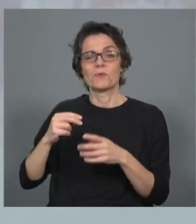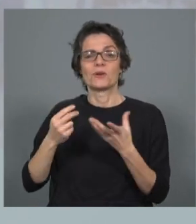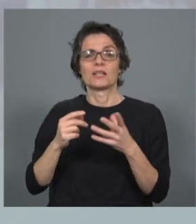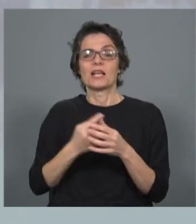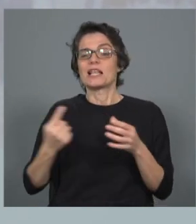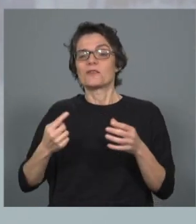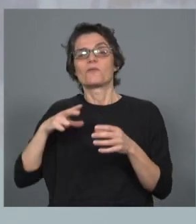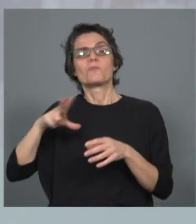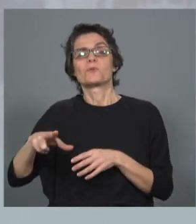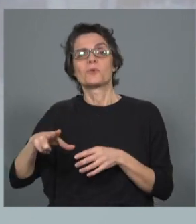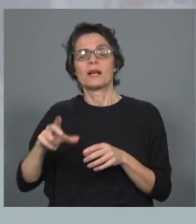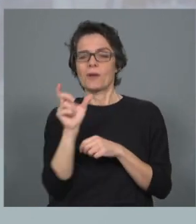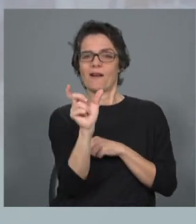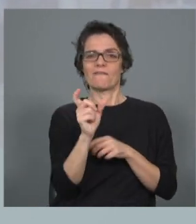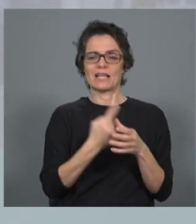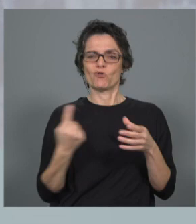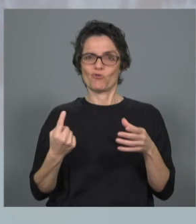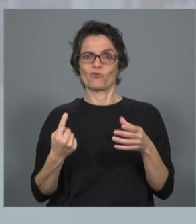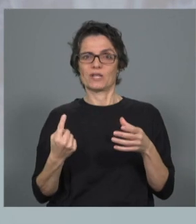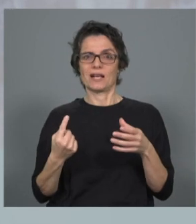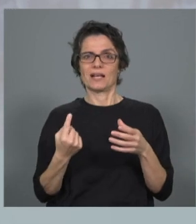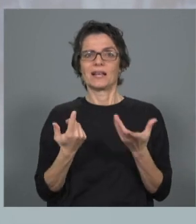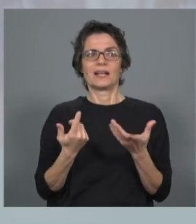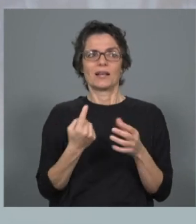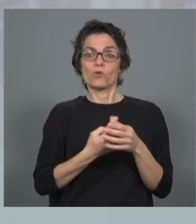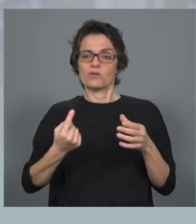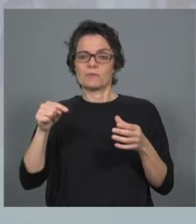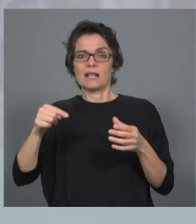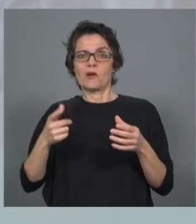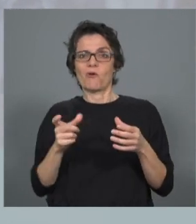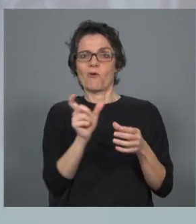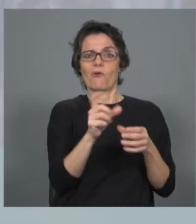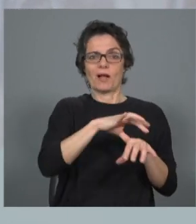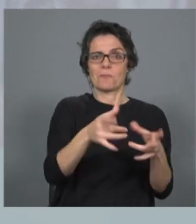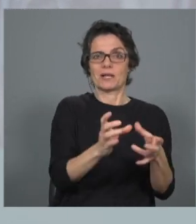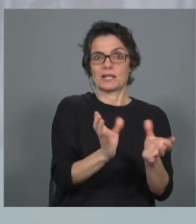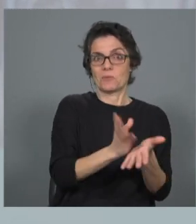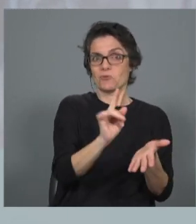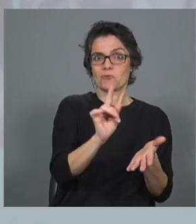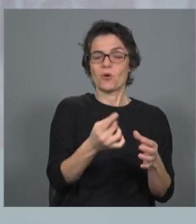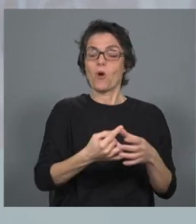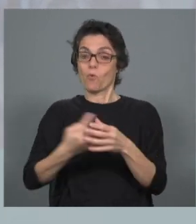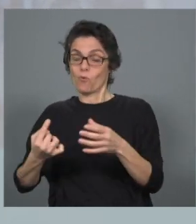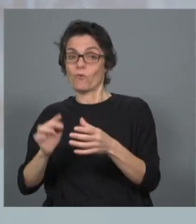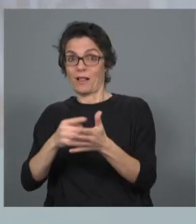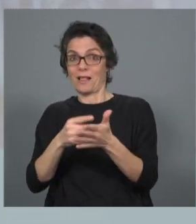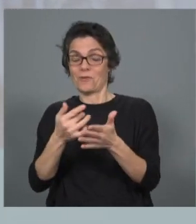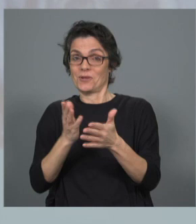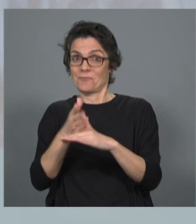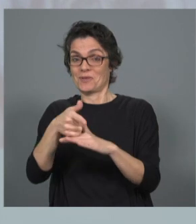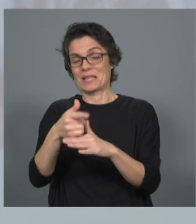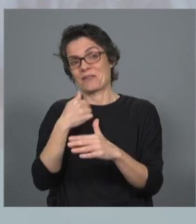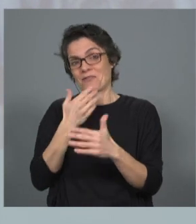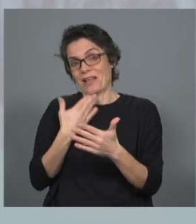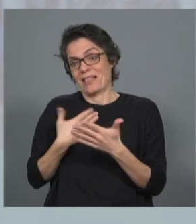frase, a literatura desconfina-nos. Faz que o nosso mundo, por muito fechado que seja, tenha janelas para uma transcendência do que